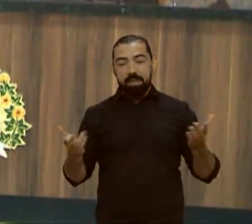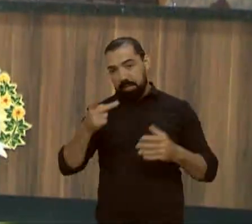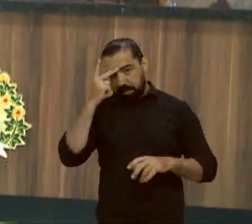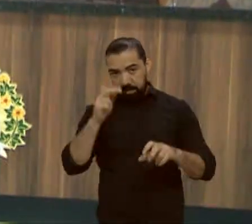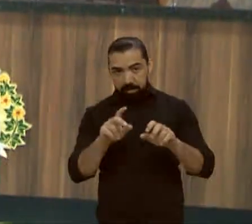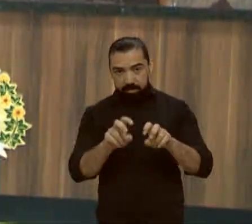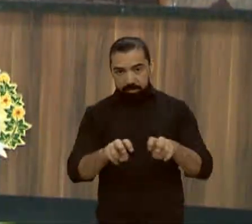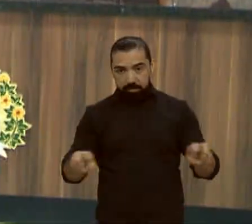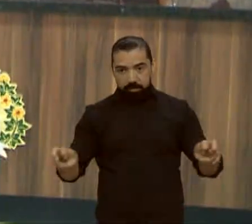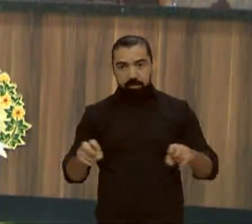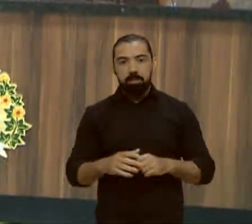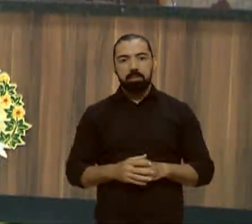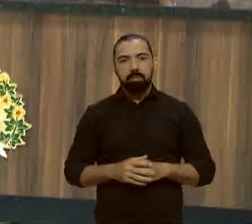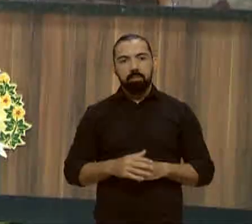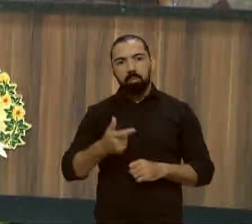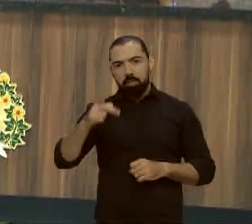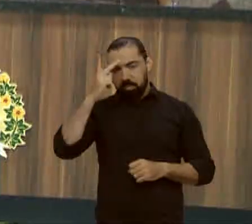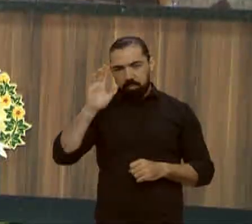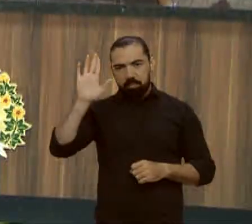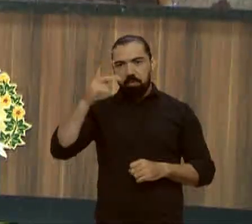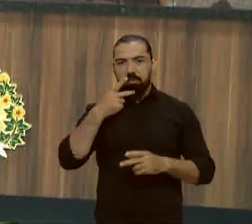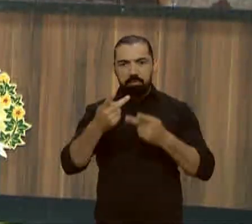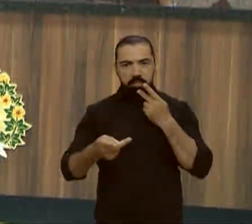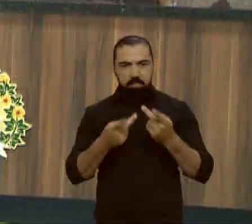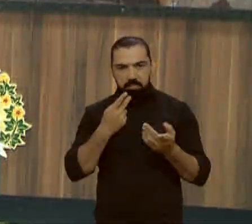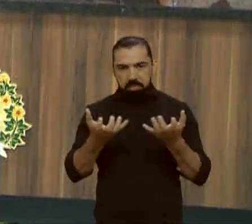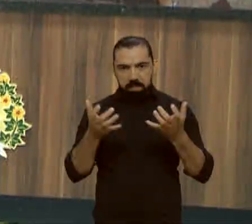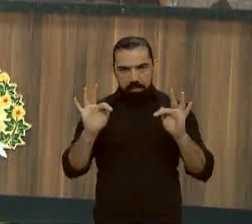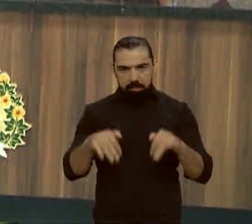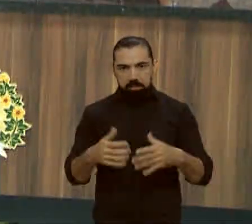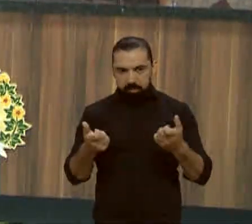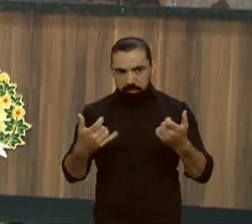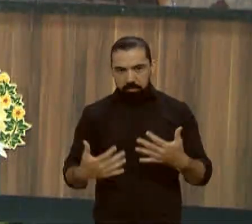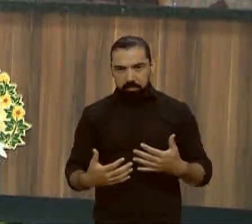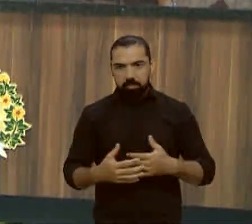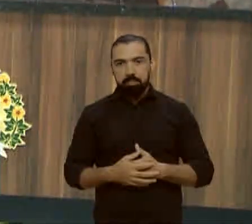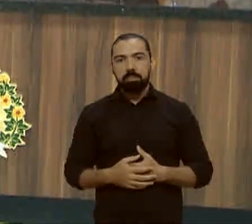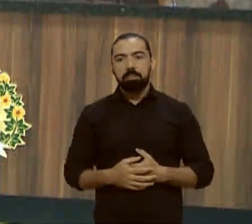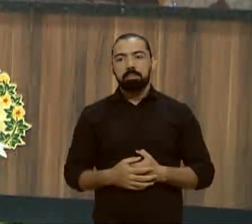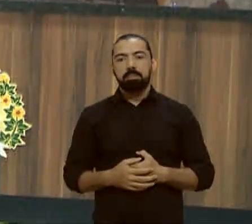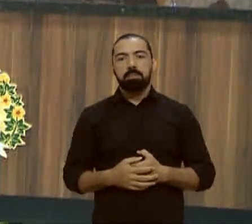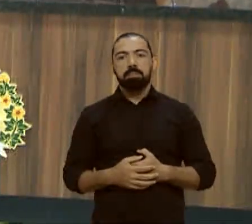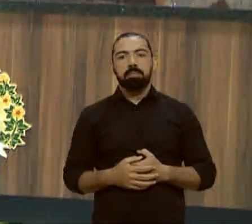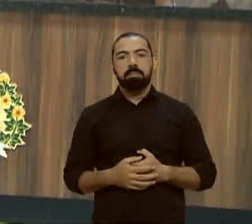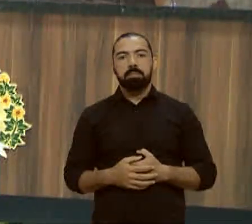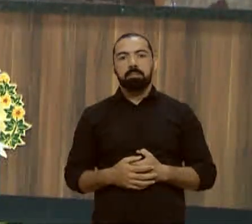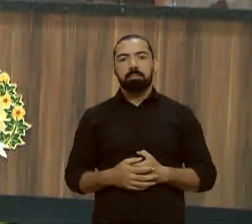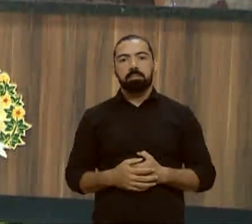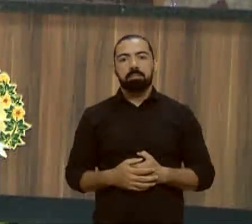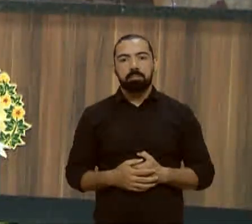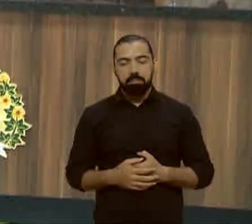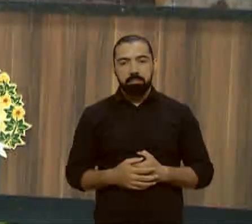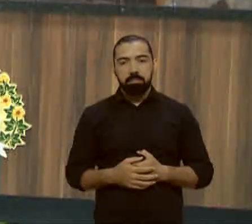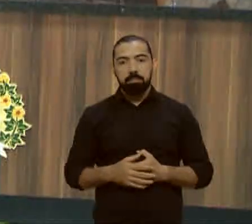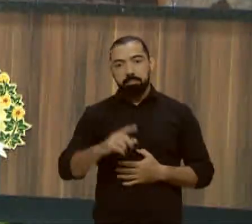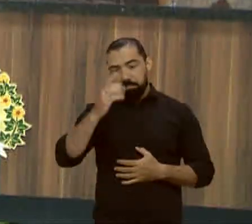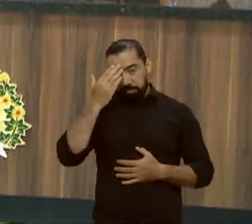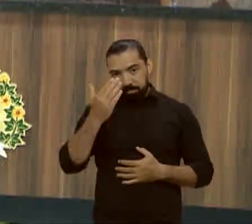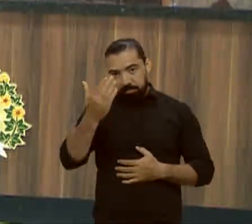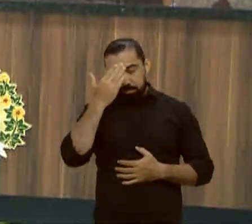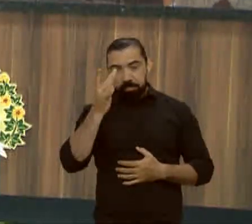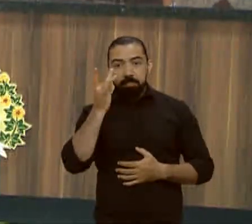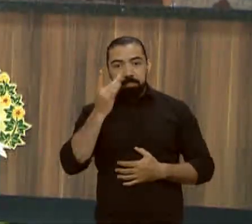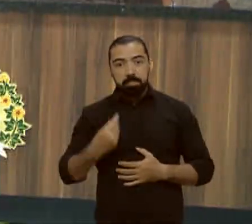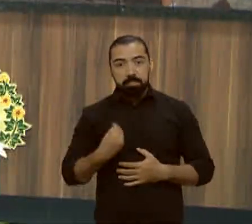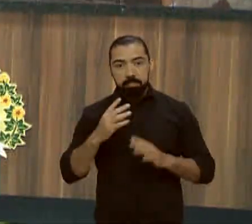integrantes da mesa, se mais alguém quiser fazer alguma consideração final, antes de encerrarmos. Alguém? Bom, agradecer a presença